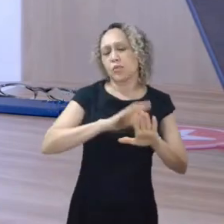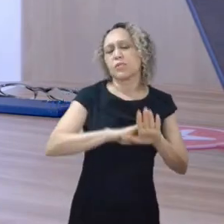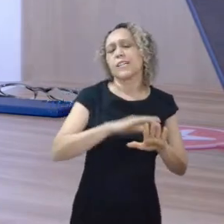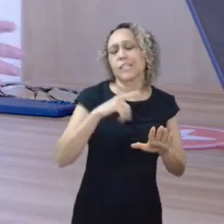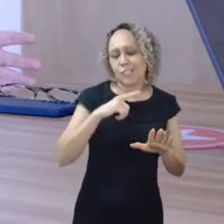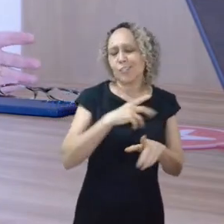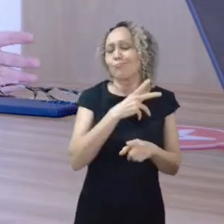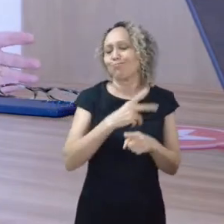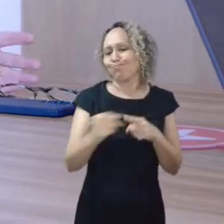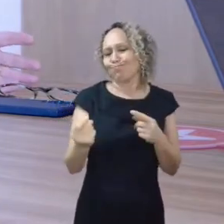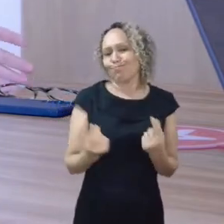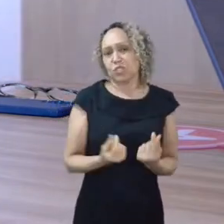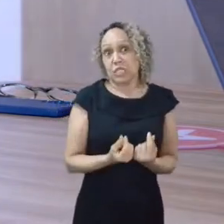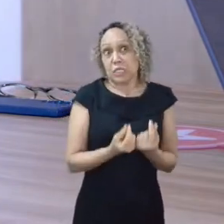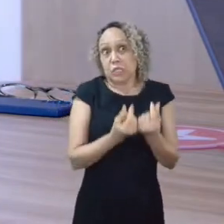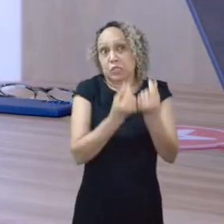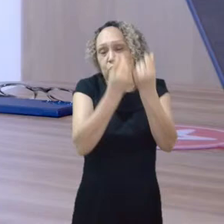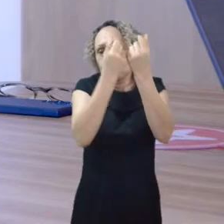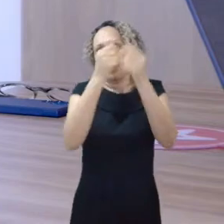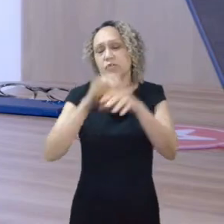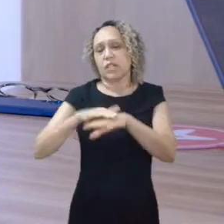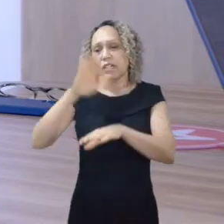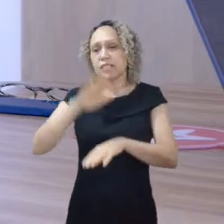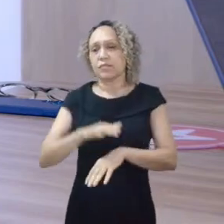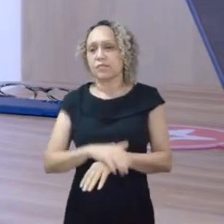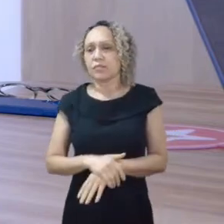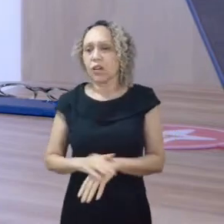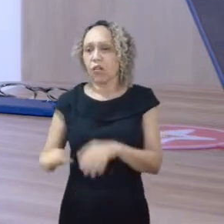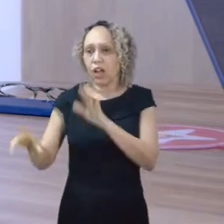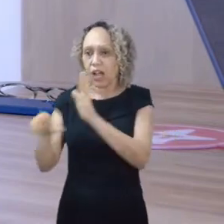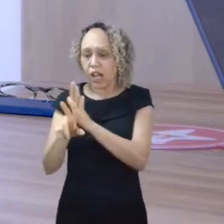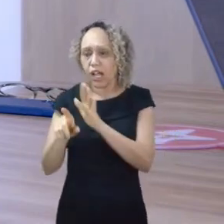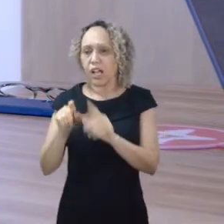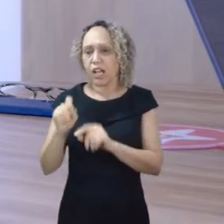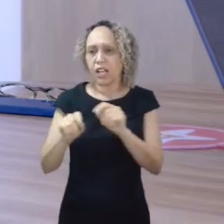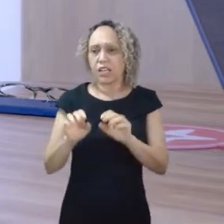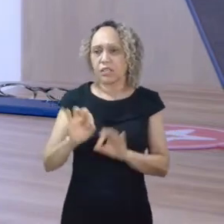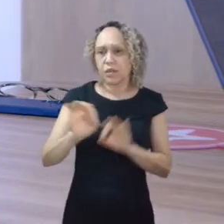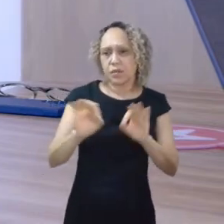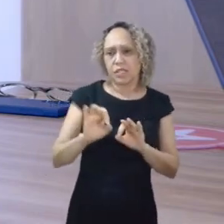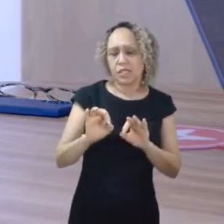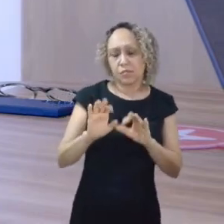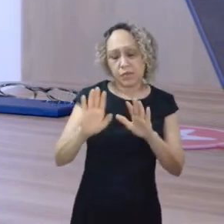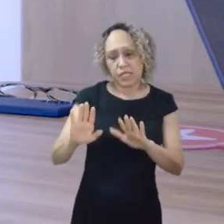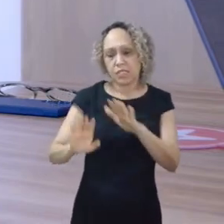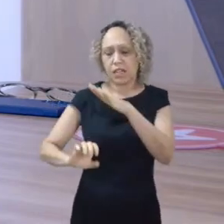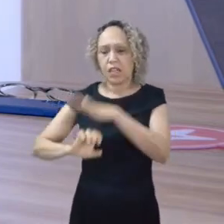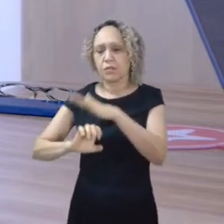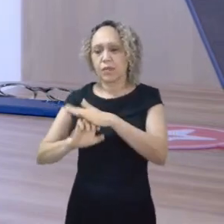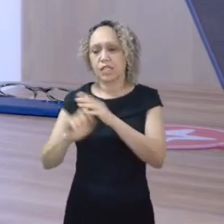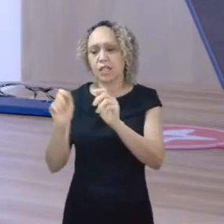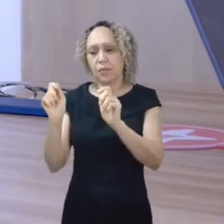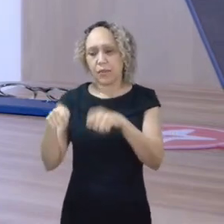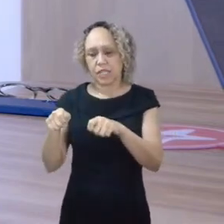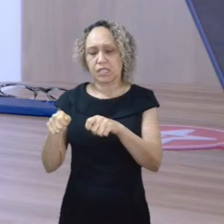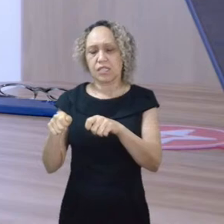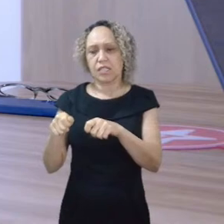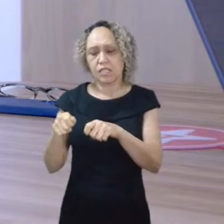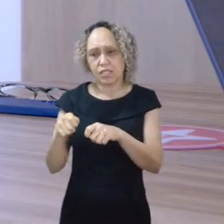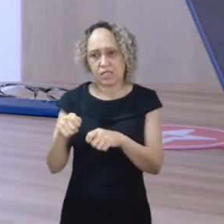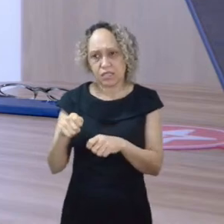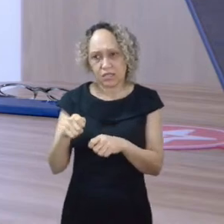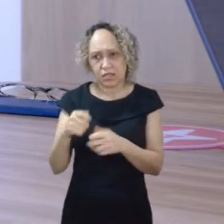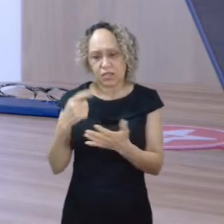ser, a lei é desse jeito, a lei deve ser interpretada desse jeito e as empresas têm que cumprir desse determinado jeito. Hoje, nós deixamos na conta da